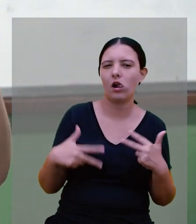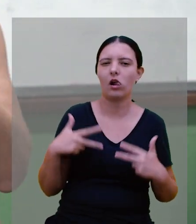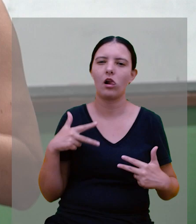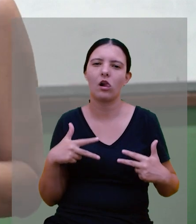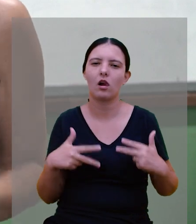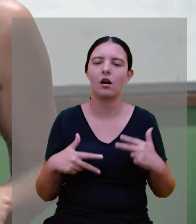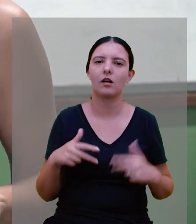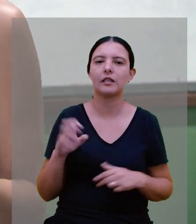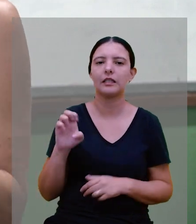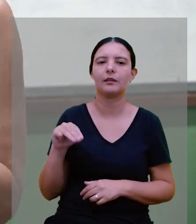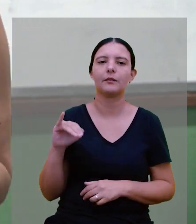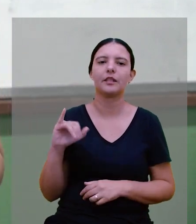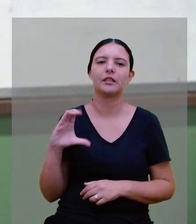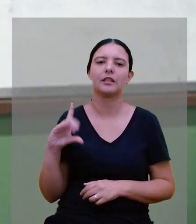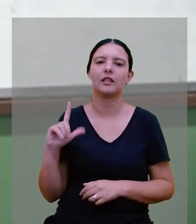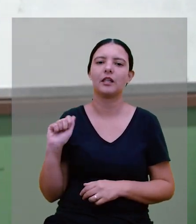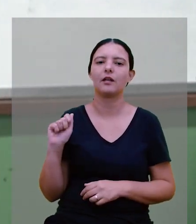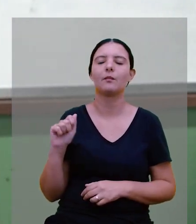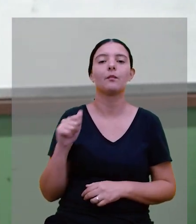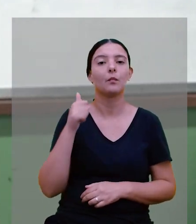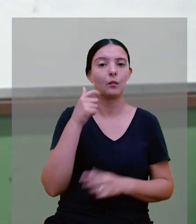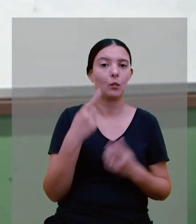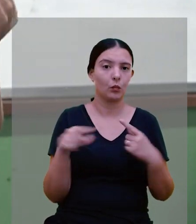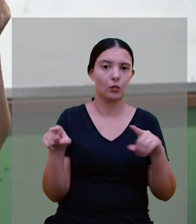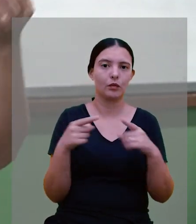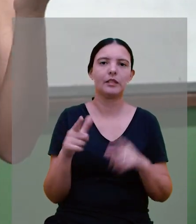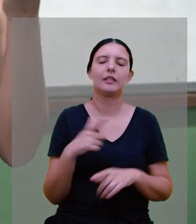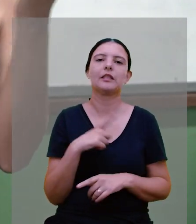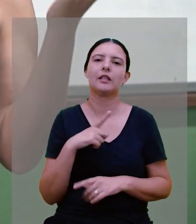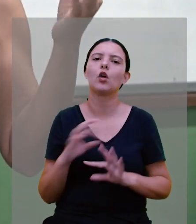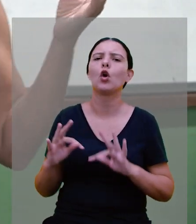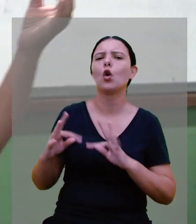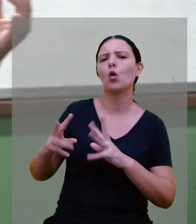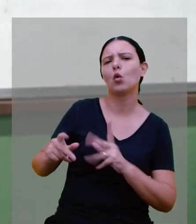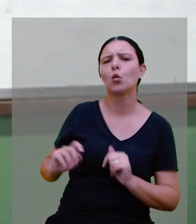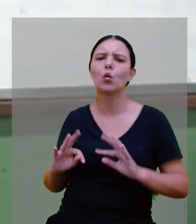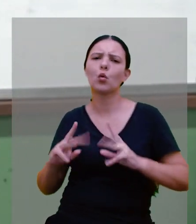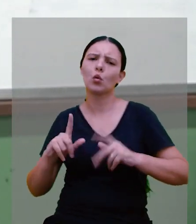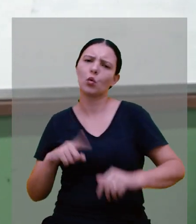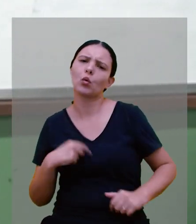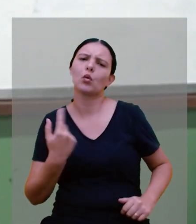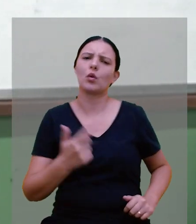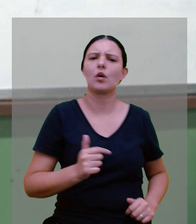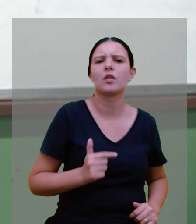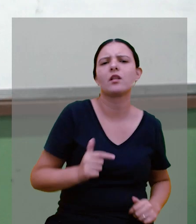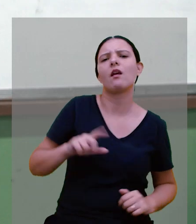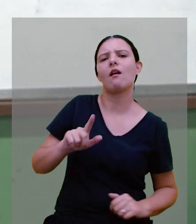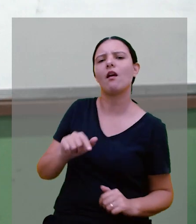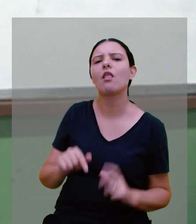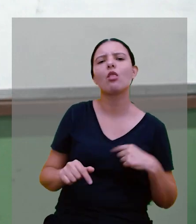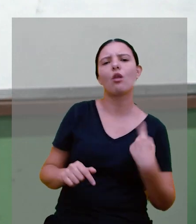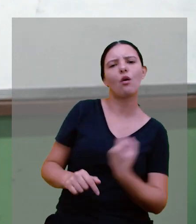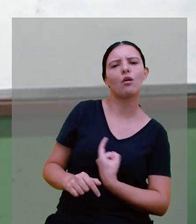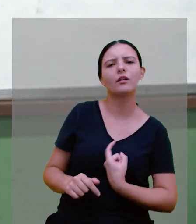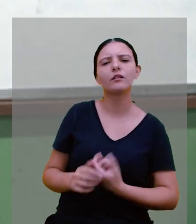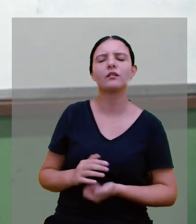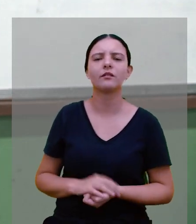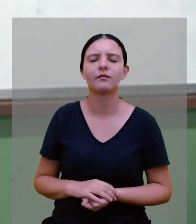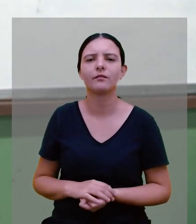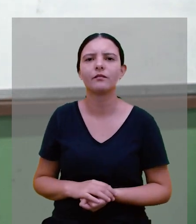Né? O Emicida tem uma música que é assim: tudo que nós tem é nós. Né? Então ele